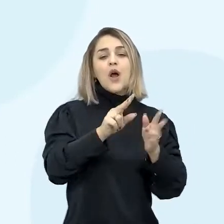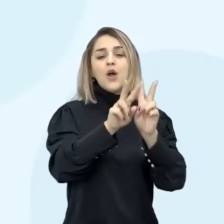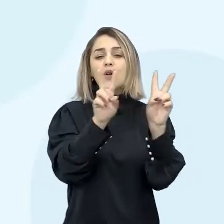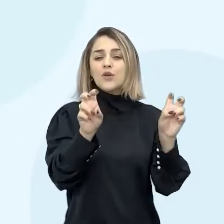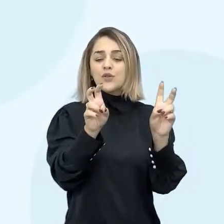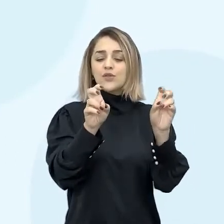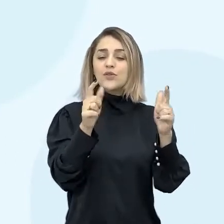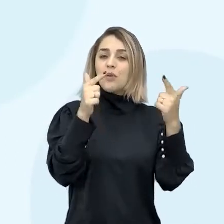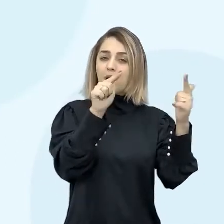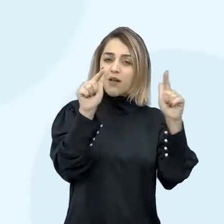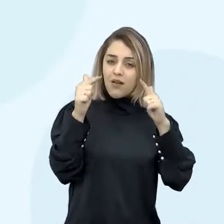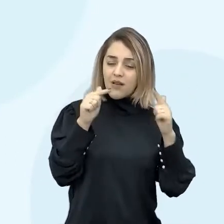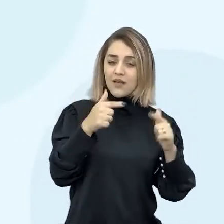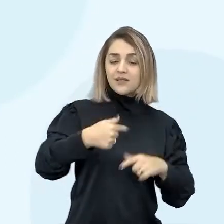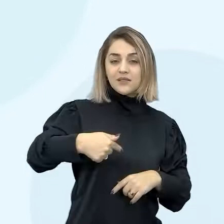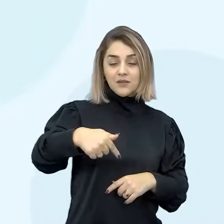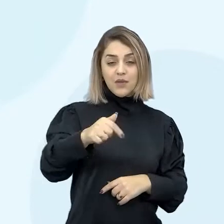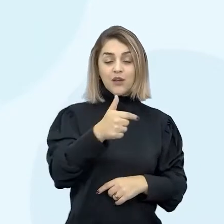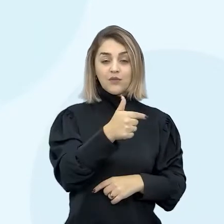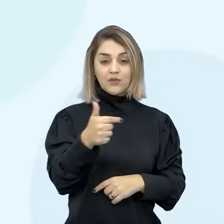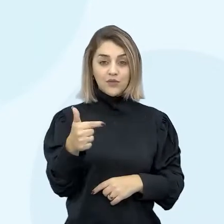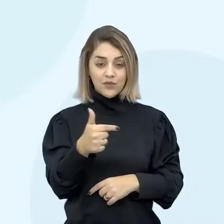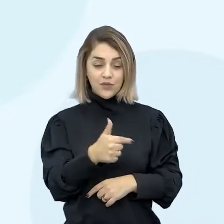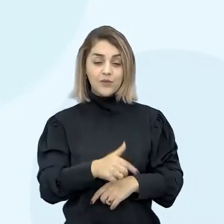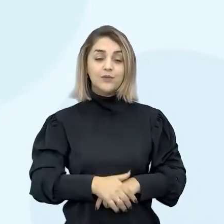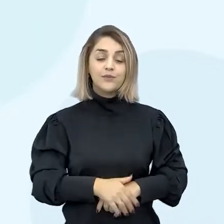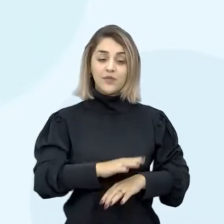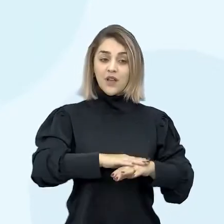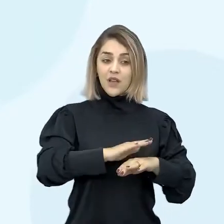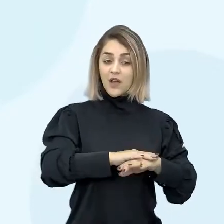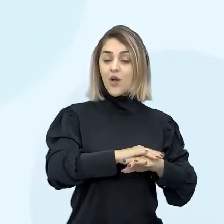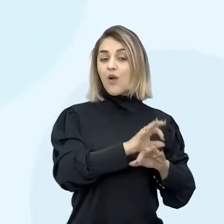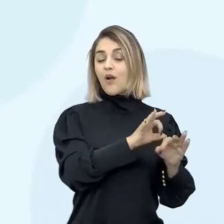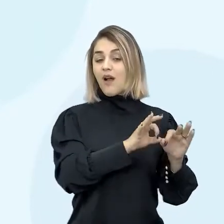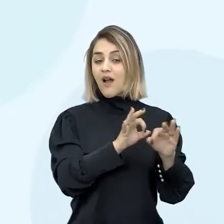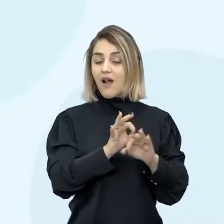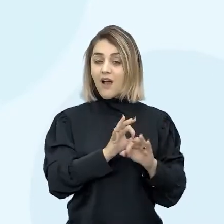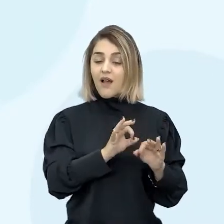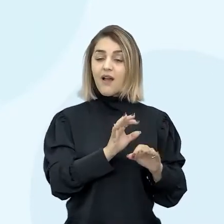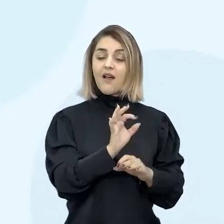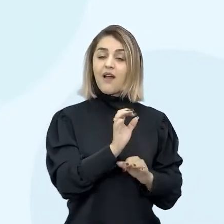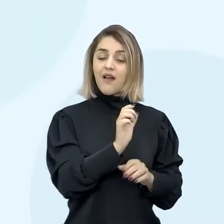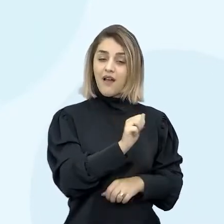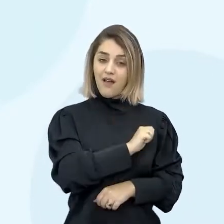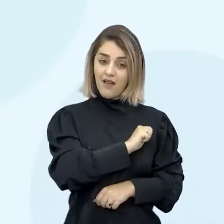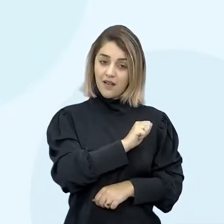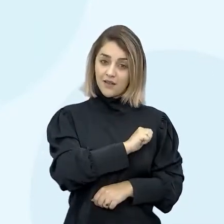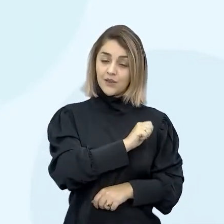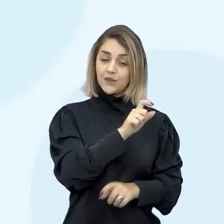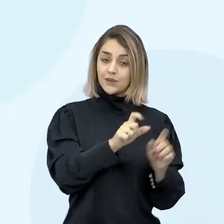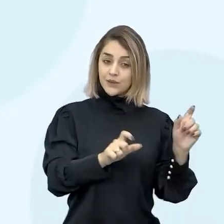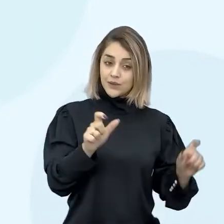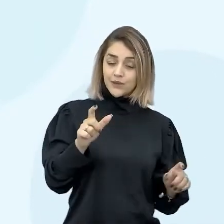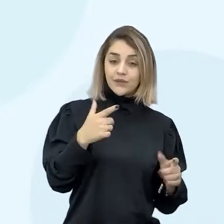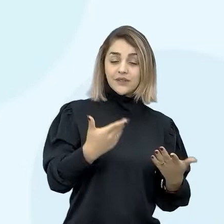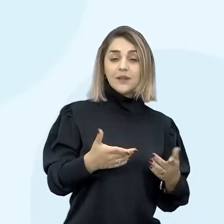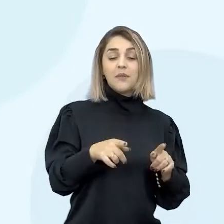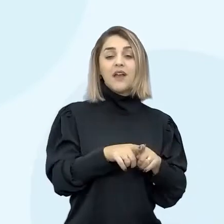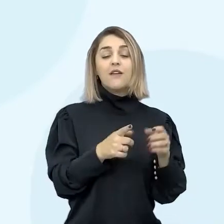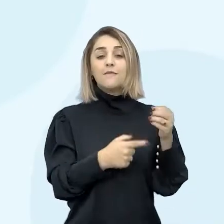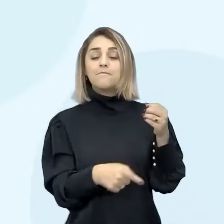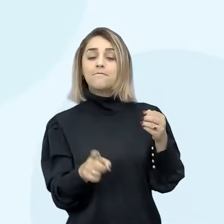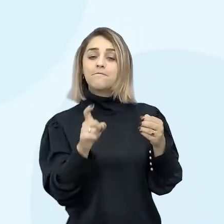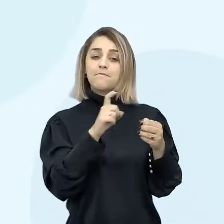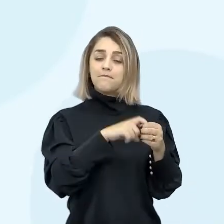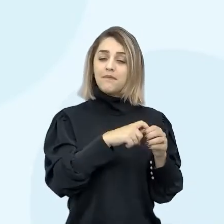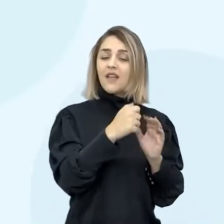elaborados pelos estudantes e o modo de fazê-la. Retomar e sumarizar elementos da